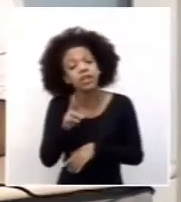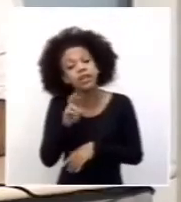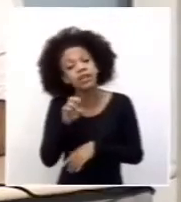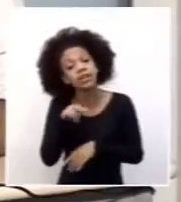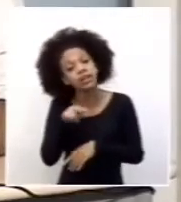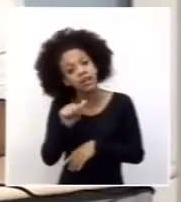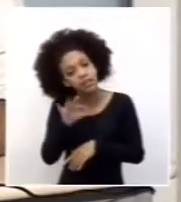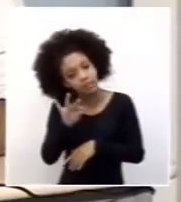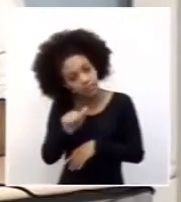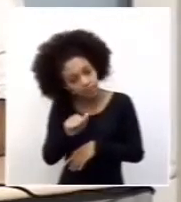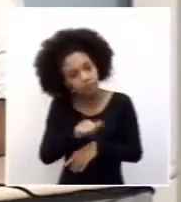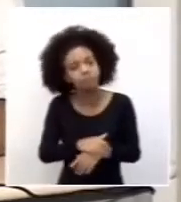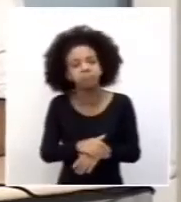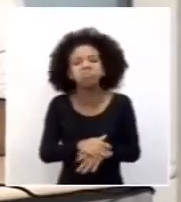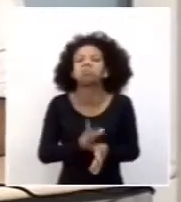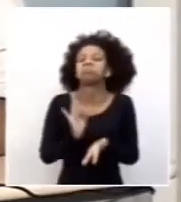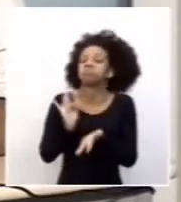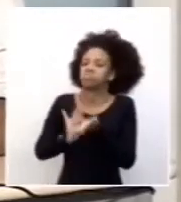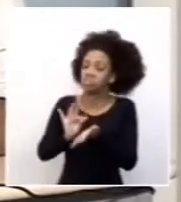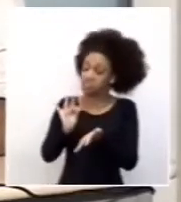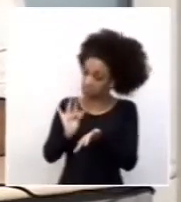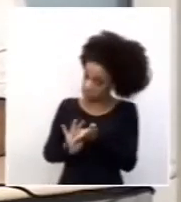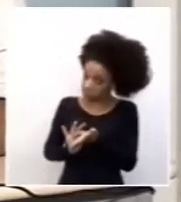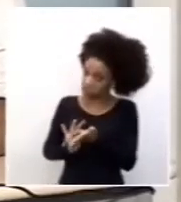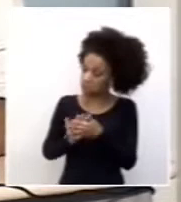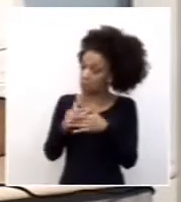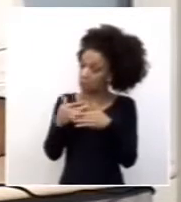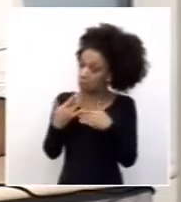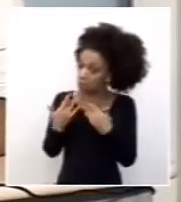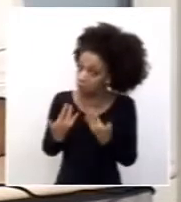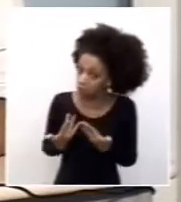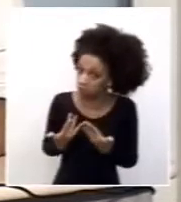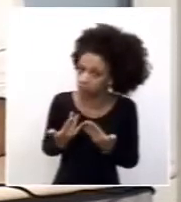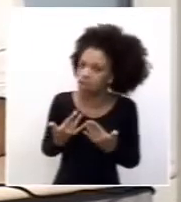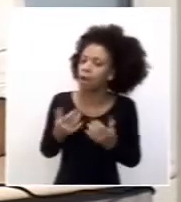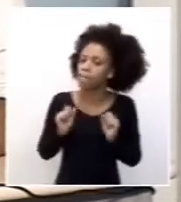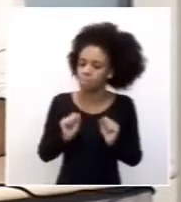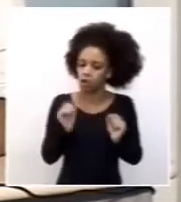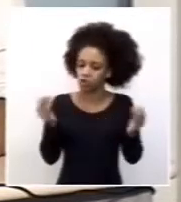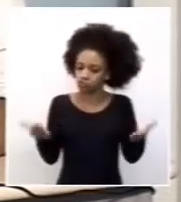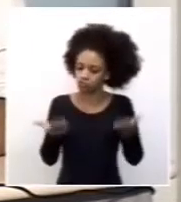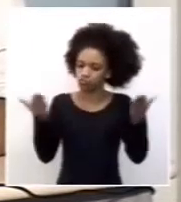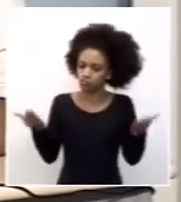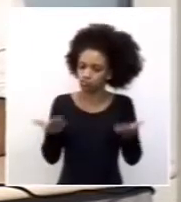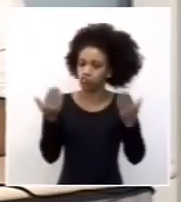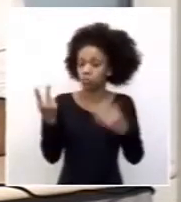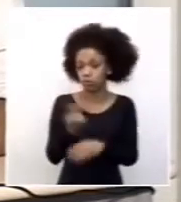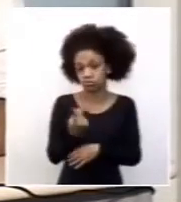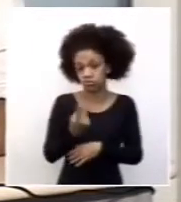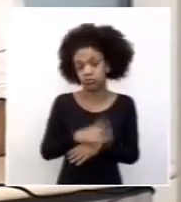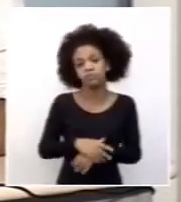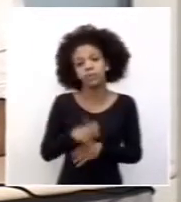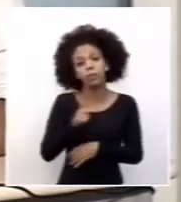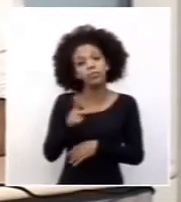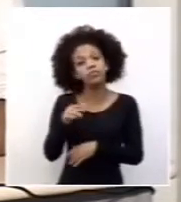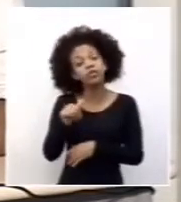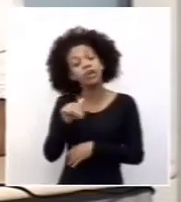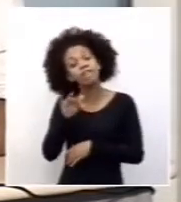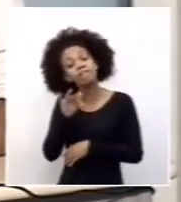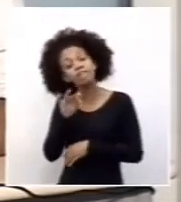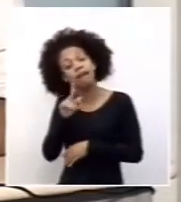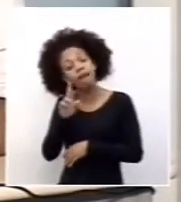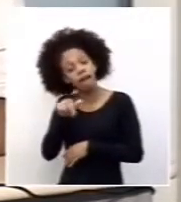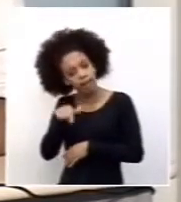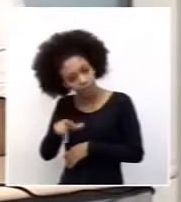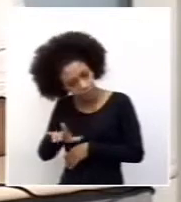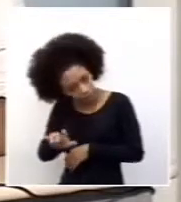verdadeiro, embora seja sempre possível estimular os dois. A professora Raquel diz falso. Depende